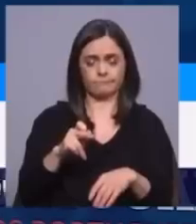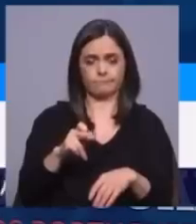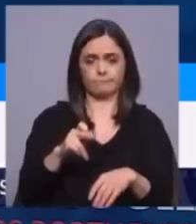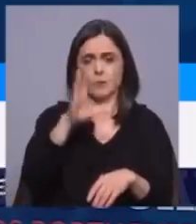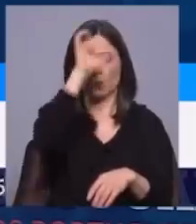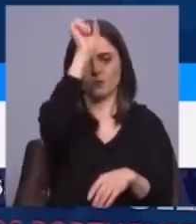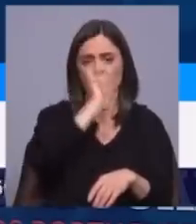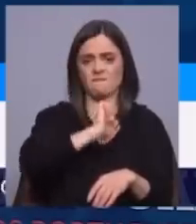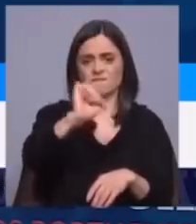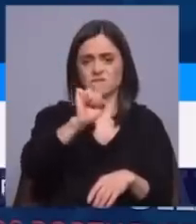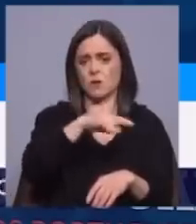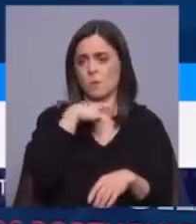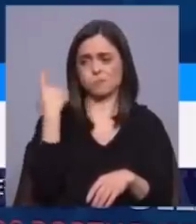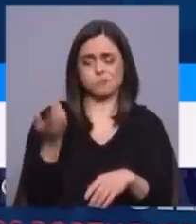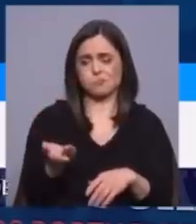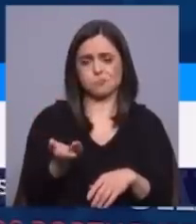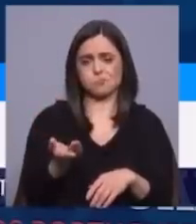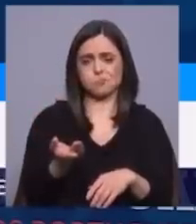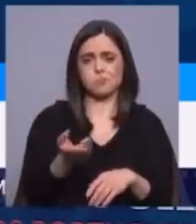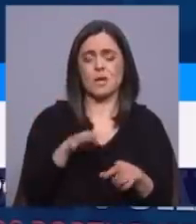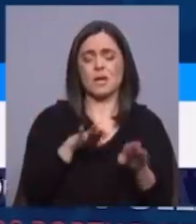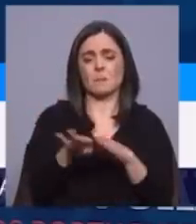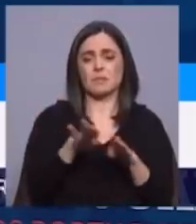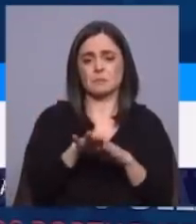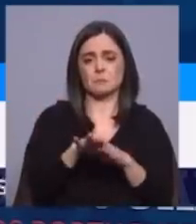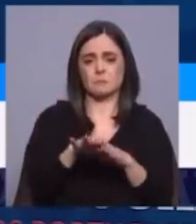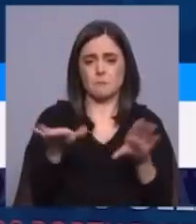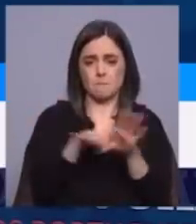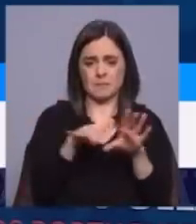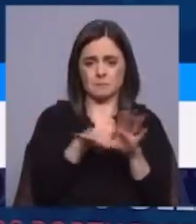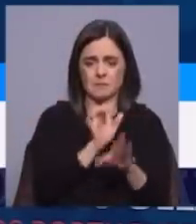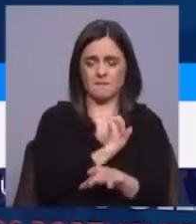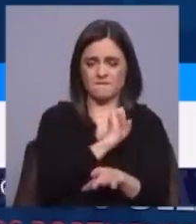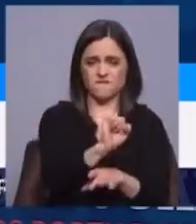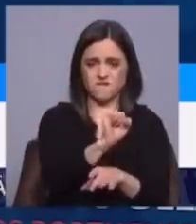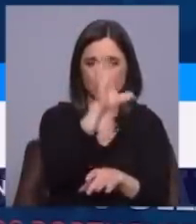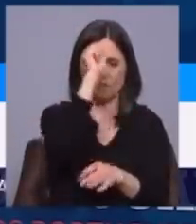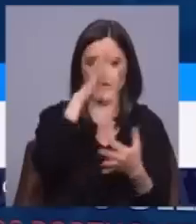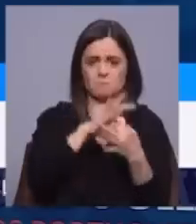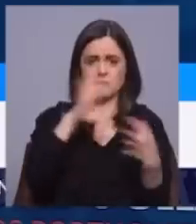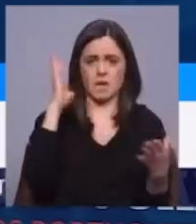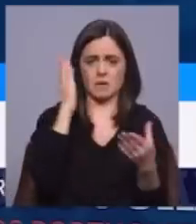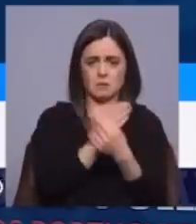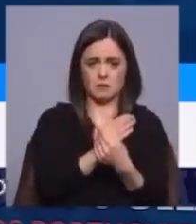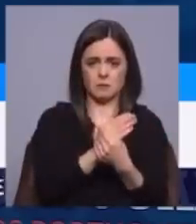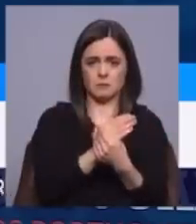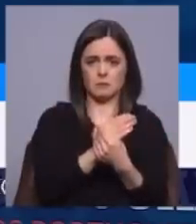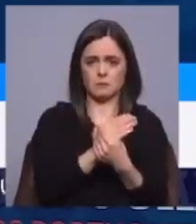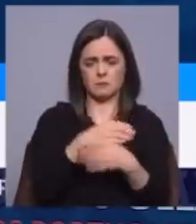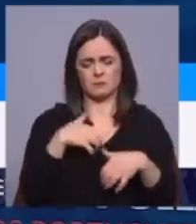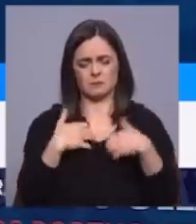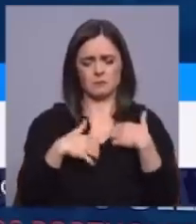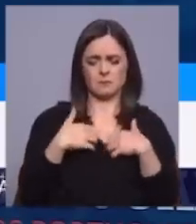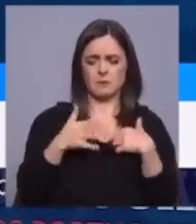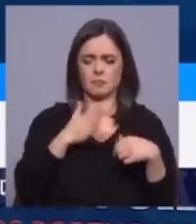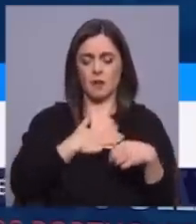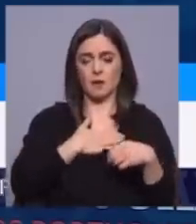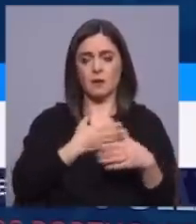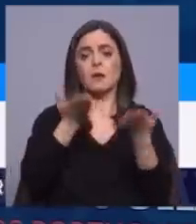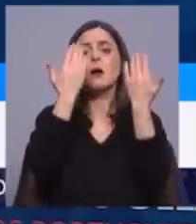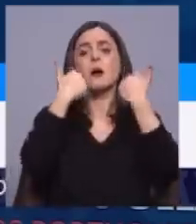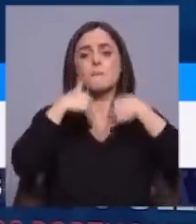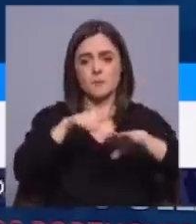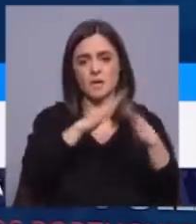o seu governo não sabia de nada e de que a sua participação do governo nada tem a ver com este dossiê é particularmente inquietante mas é